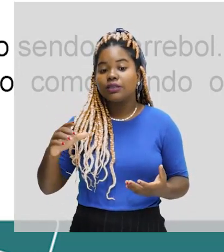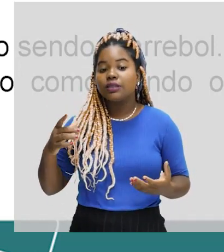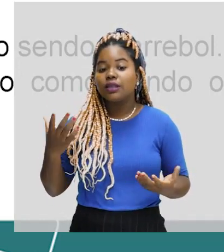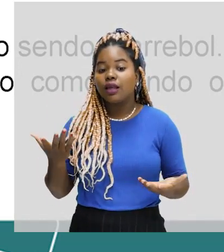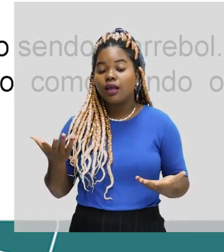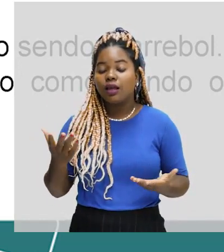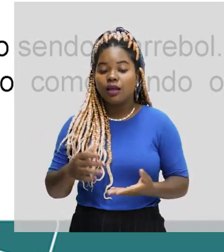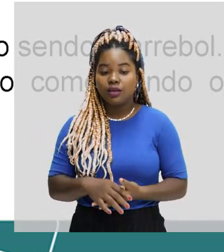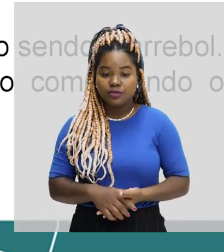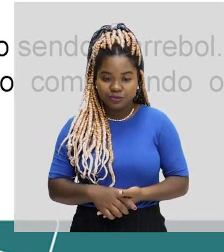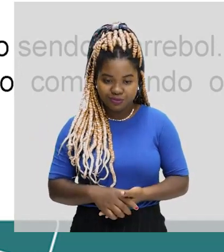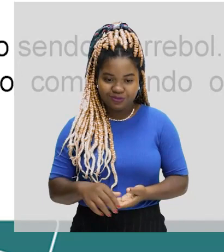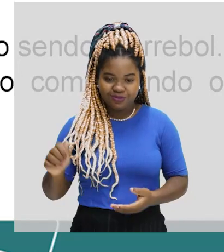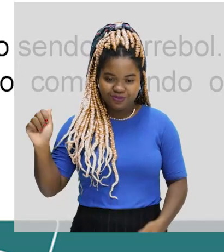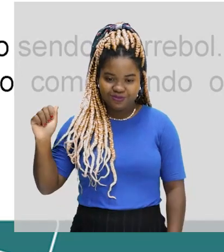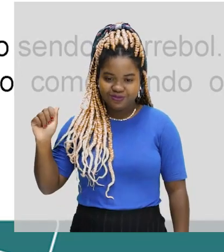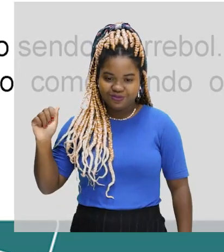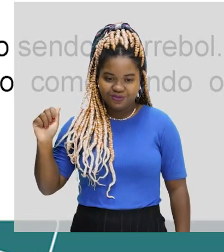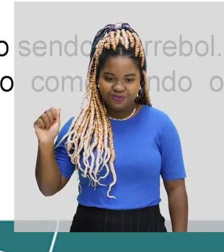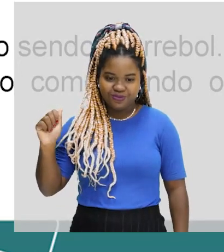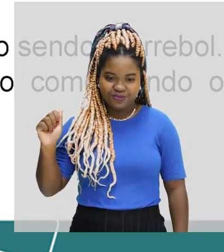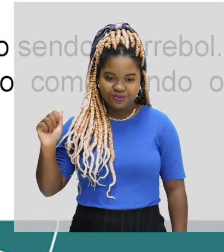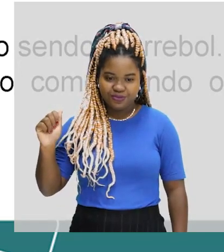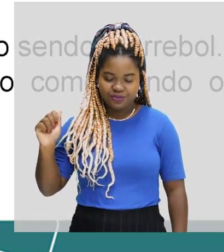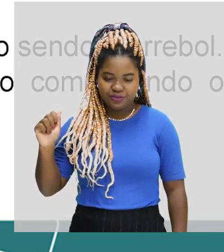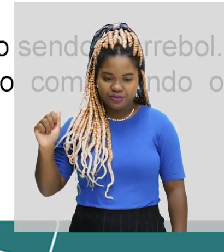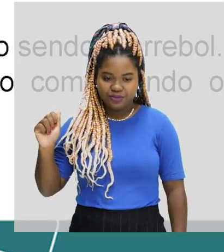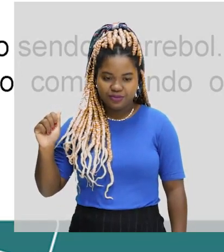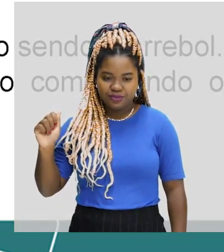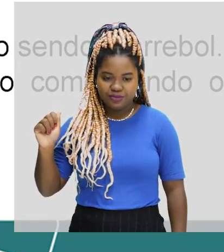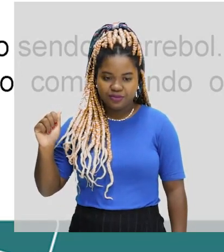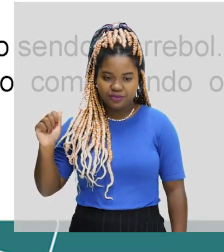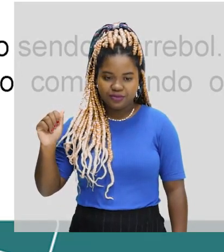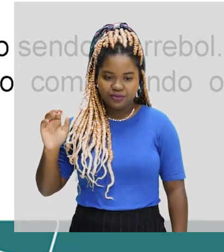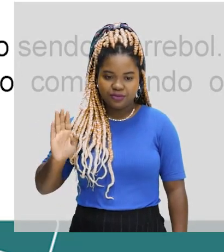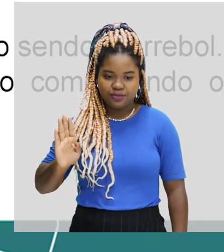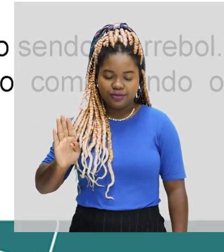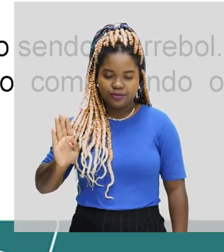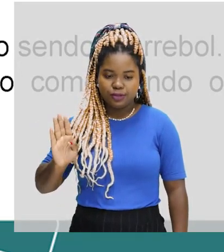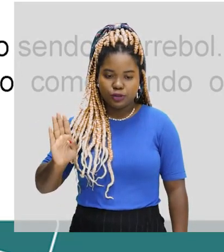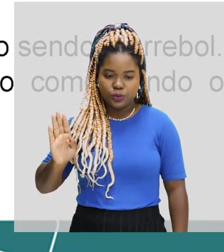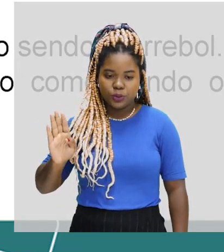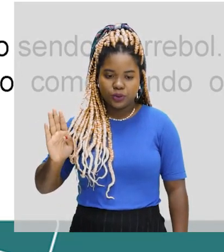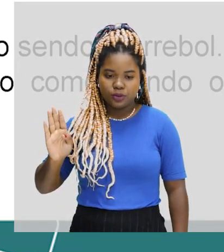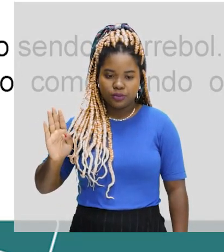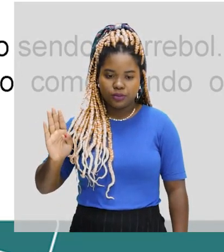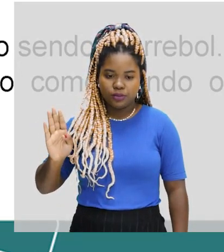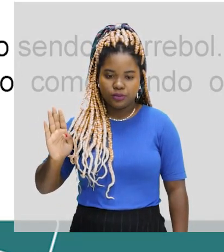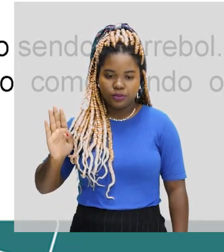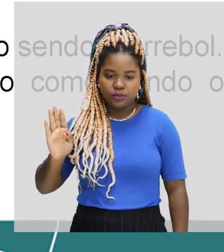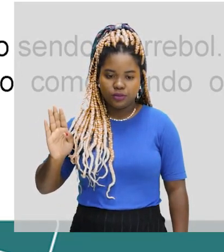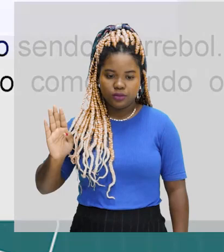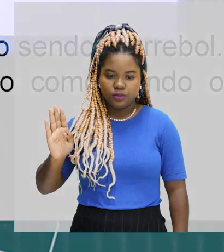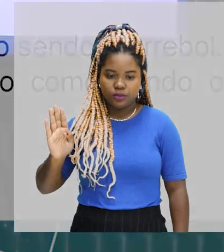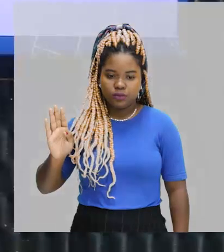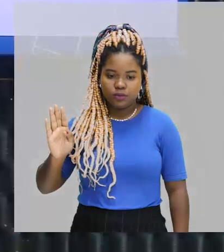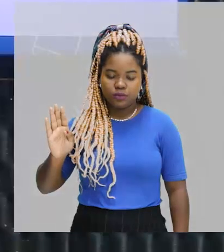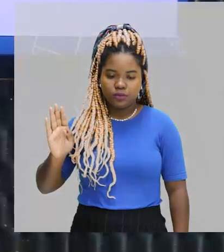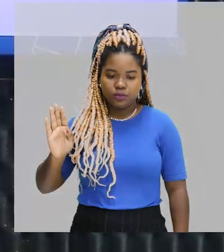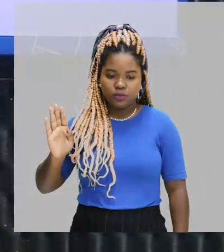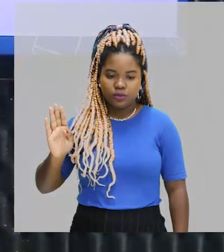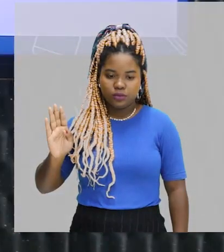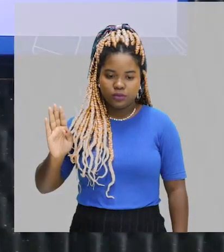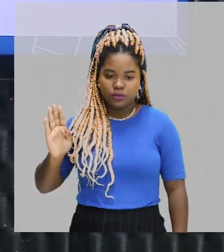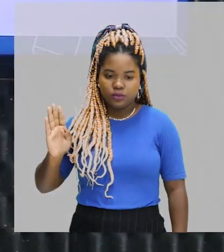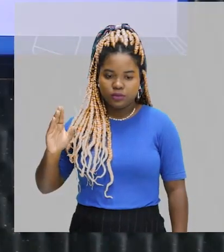haver poetas que pensam no desastre aéreo como sendo o arrebol. Deve existir poetas que pensam no desastre aéreo como sendo